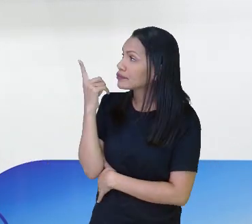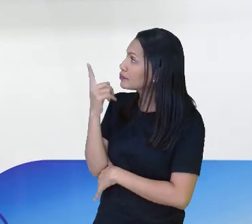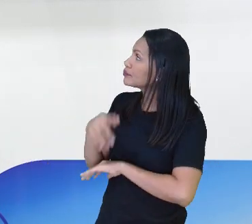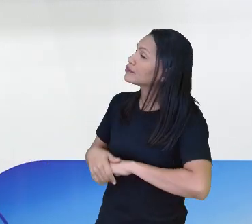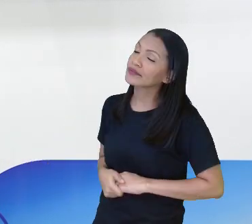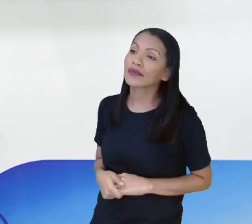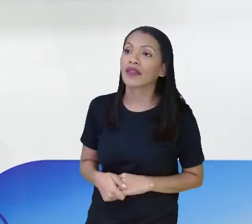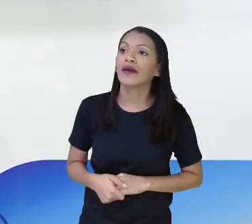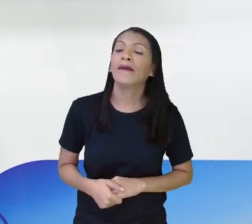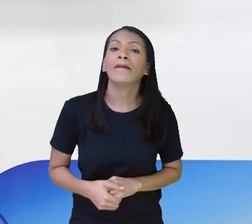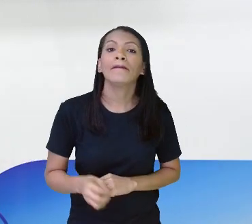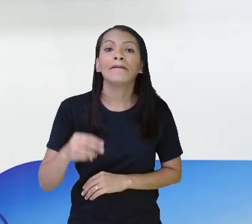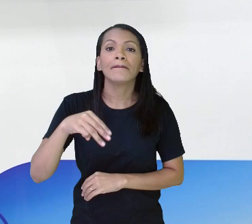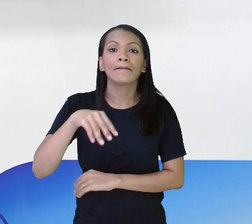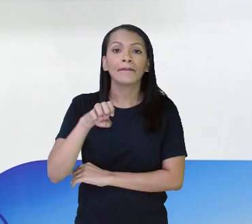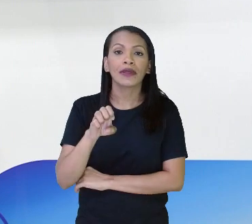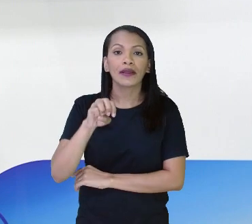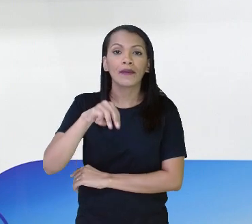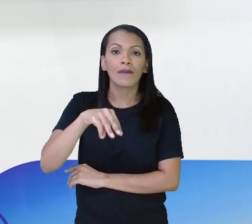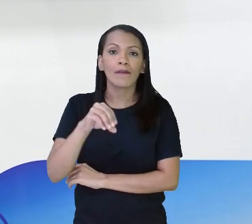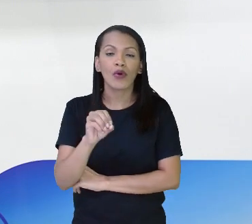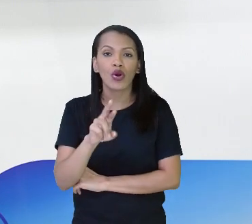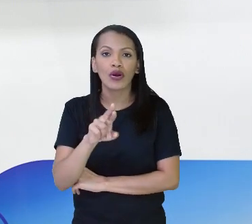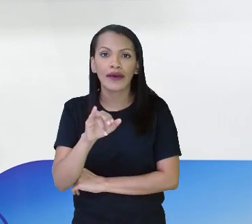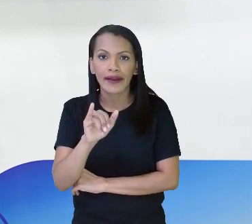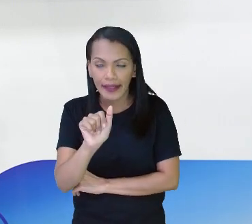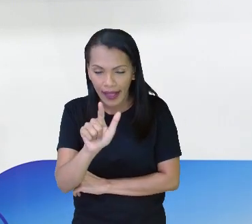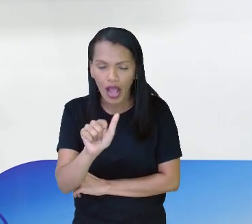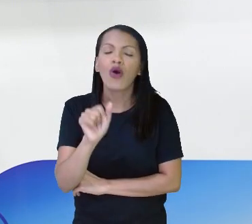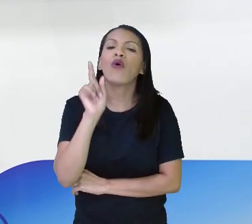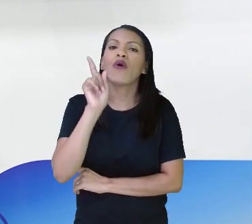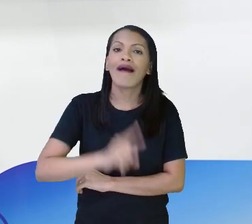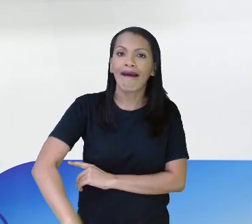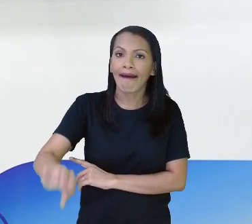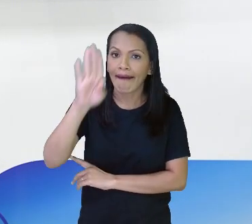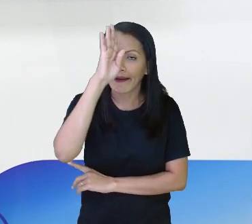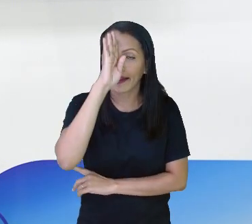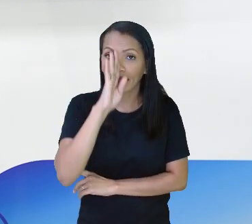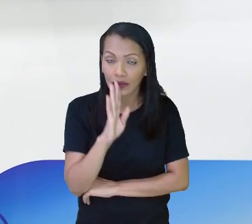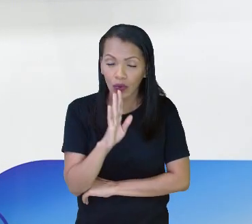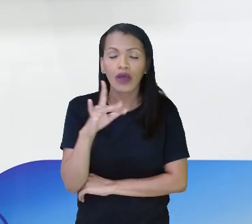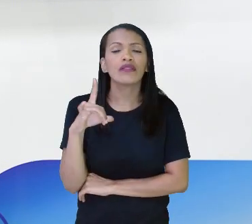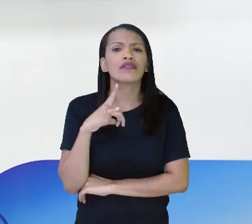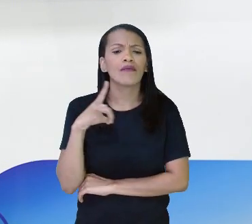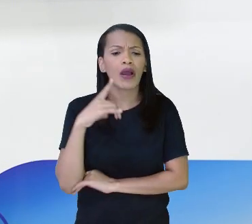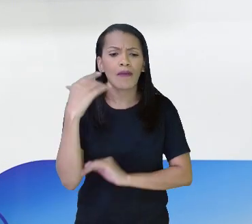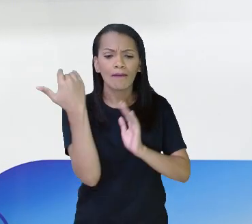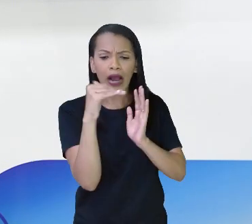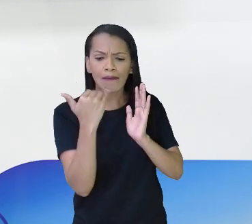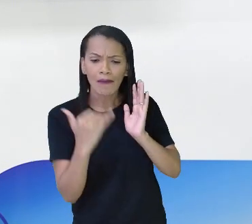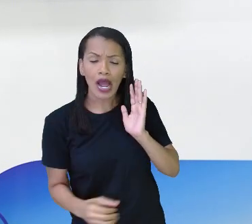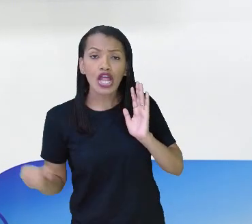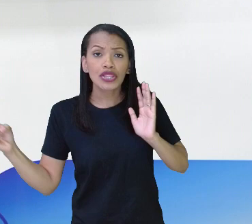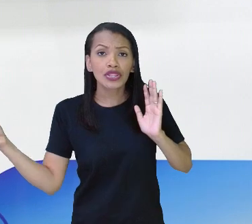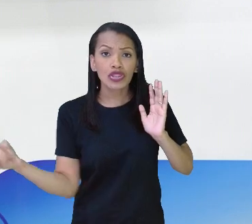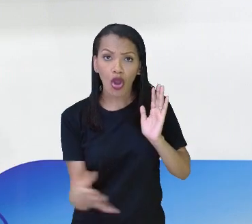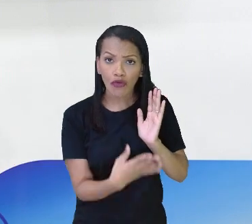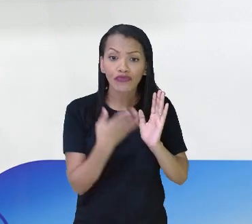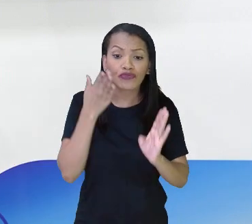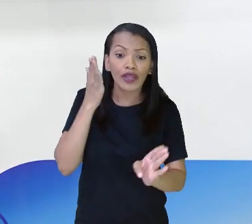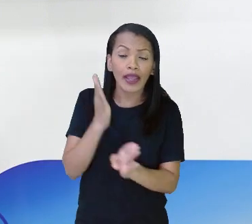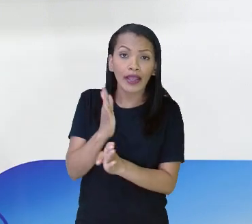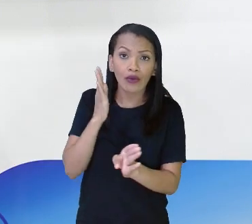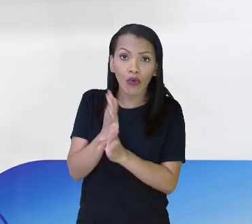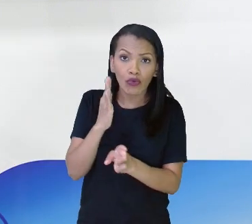Memorial Noronhense, é gratuita e continuará recebendo novos itens conforme forem encontrados